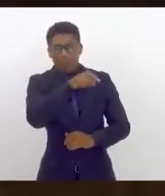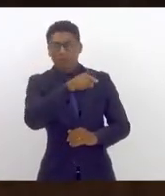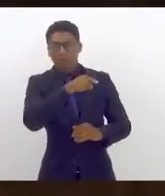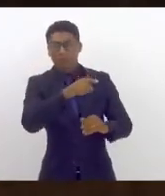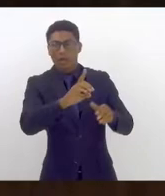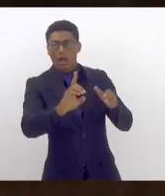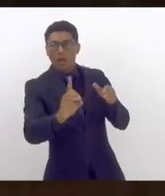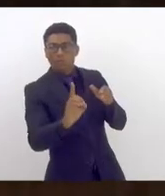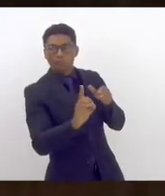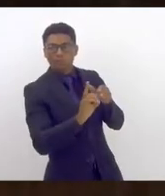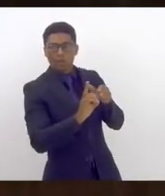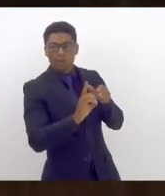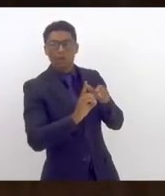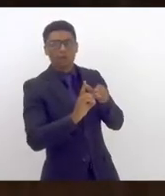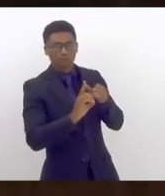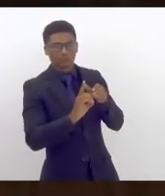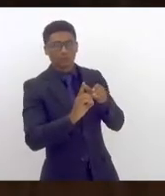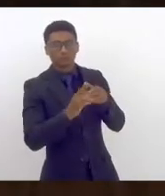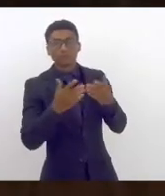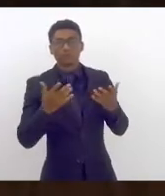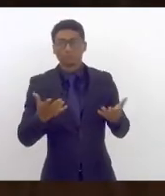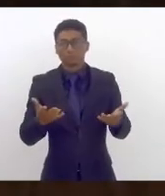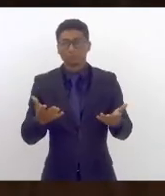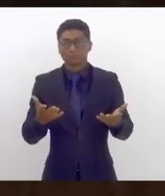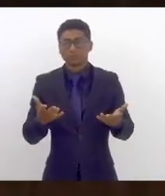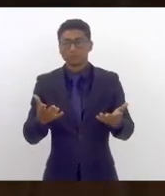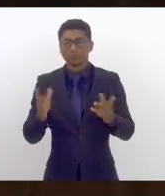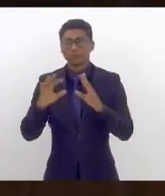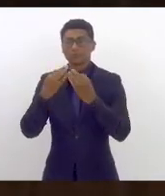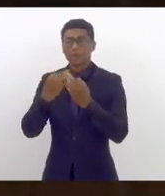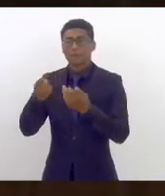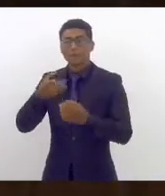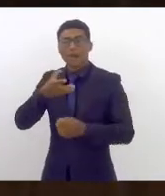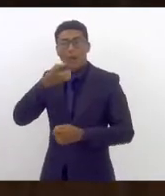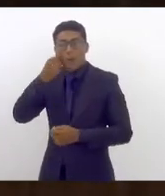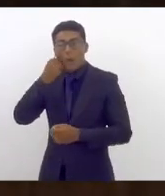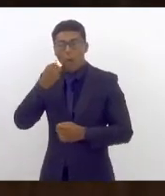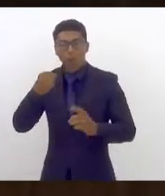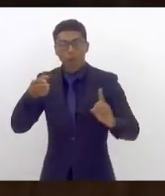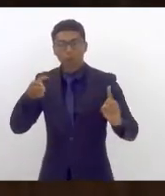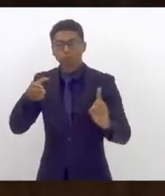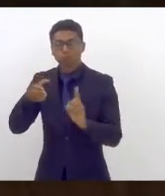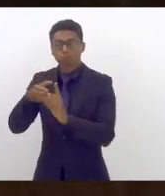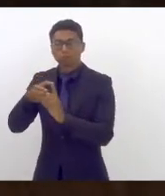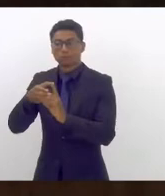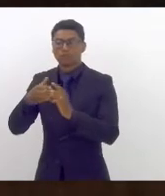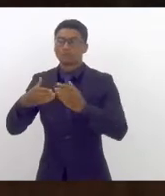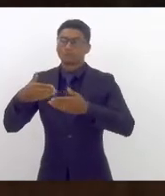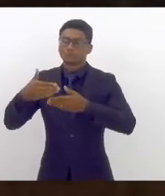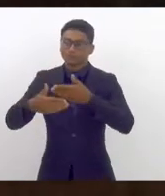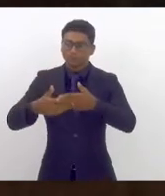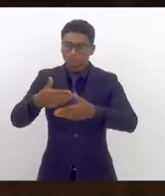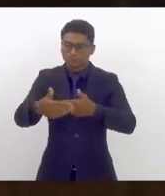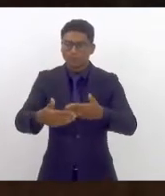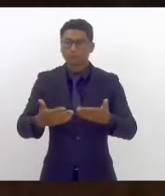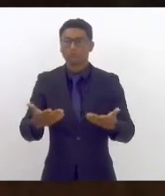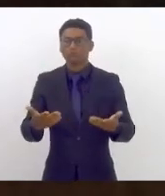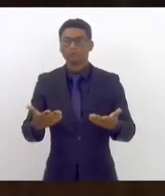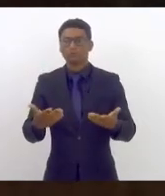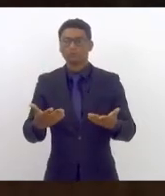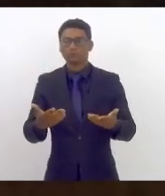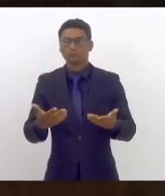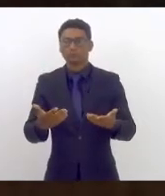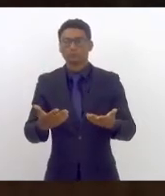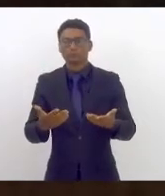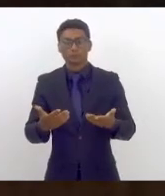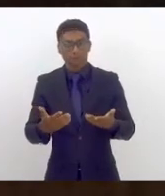institucionalizadas essas crianças vão para o seio de uma família acolhedora até que o processo trâmite do processo porque